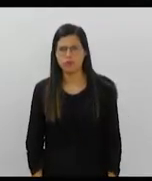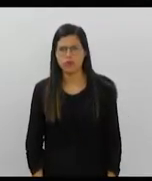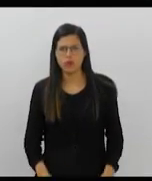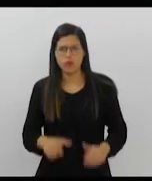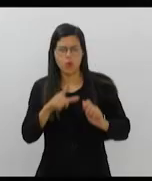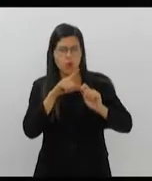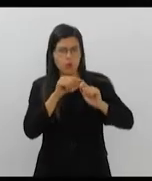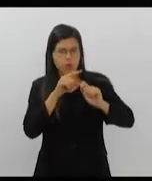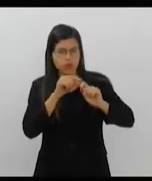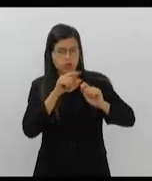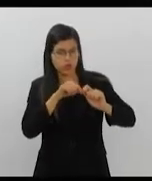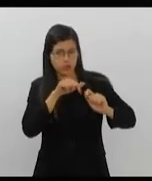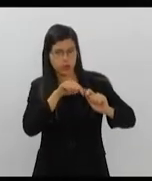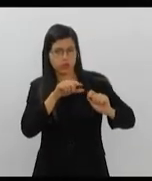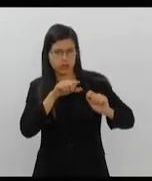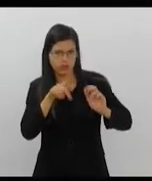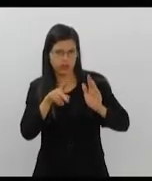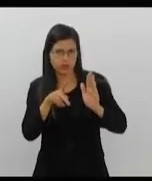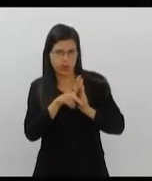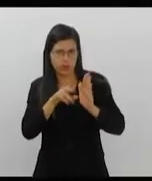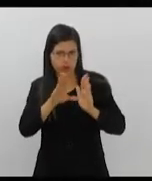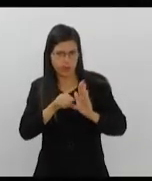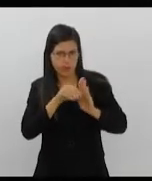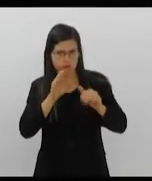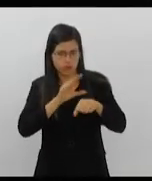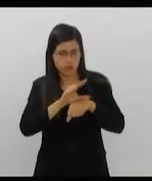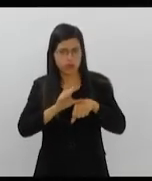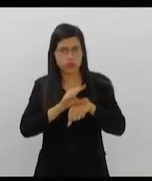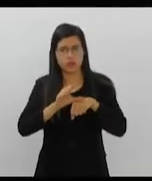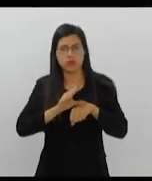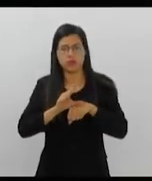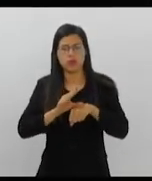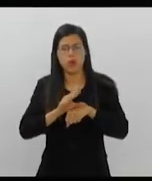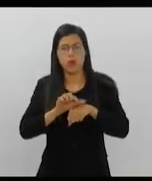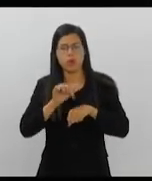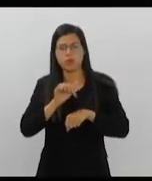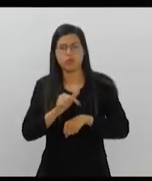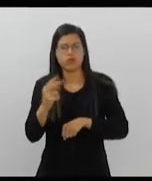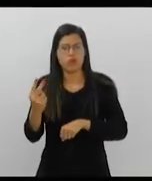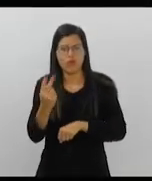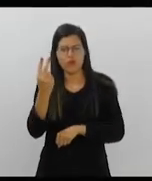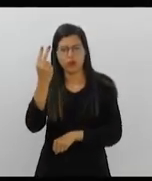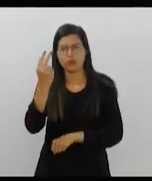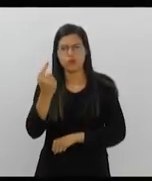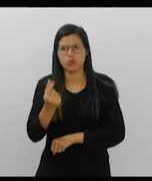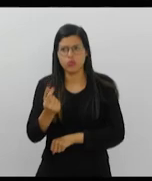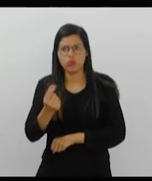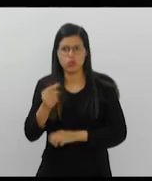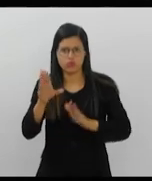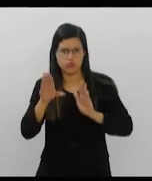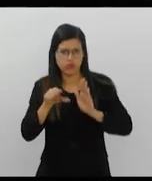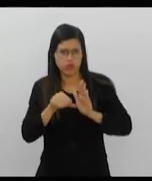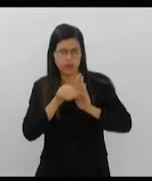artigo da emenda constitucional definiu o valor da emenda no seu